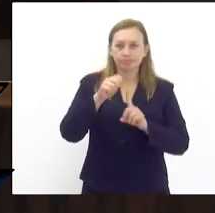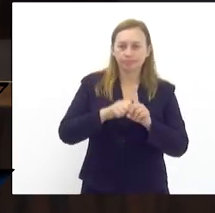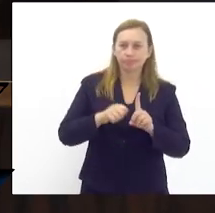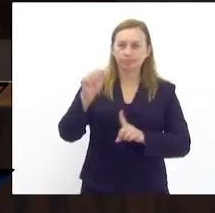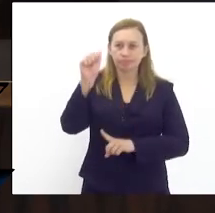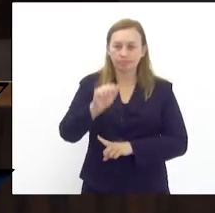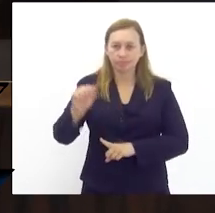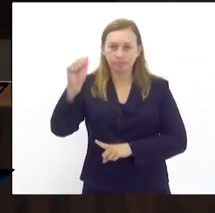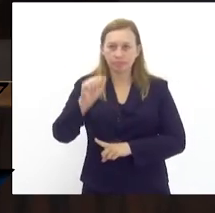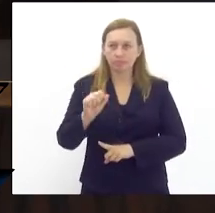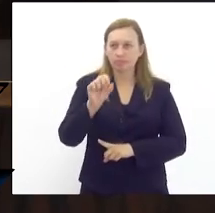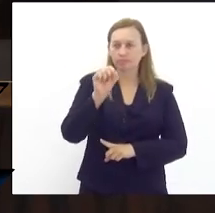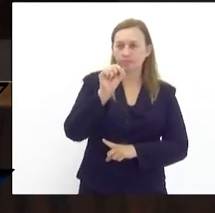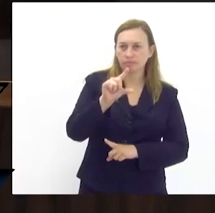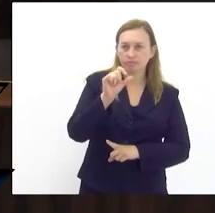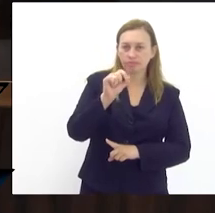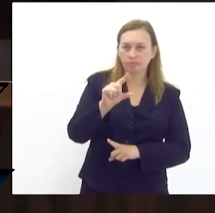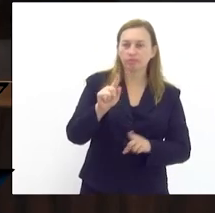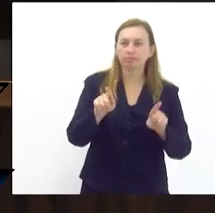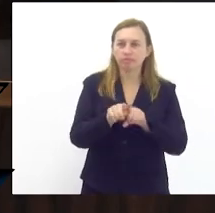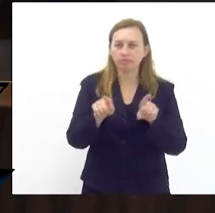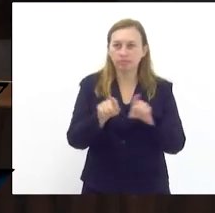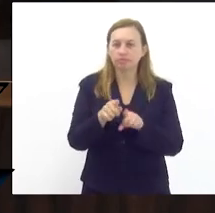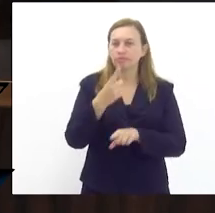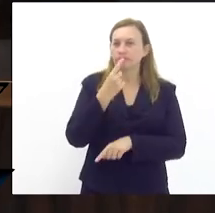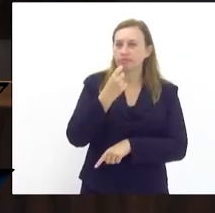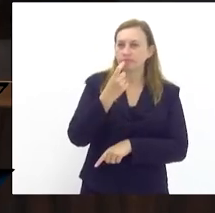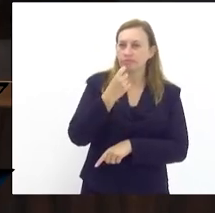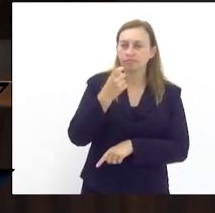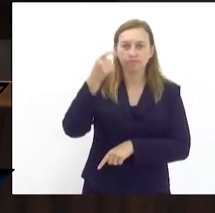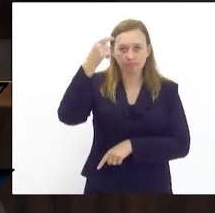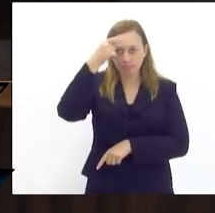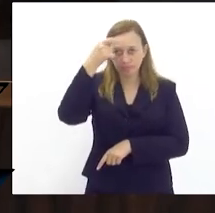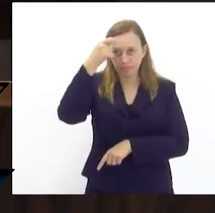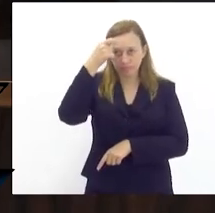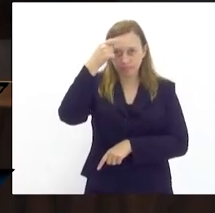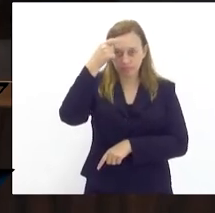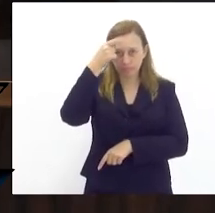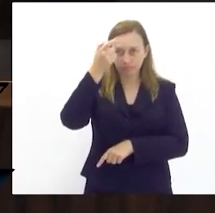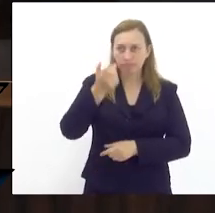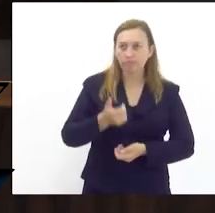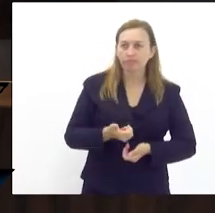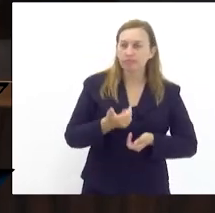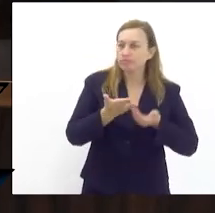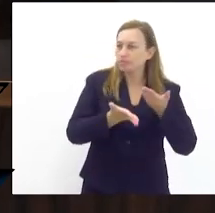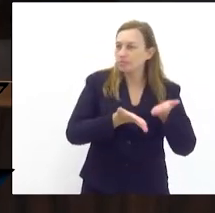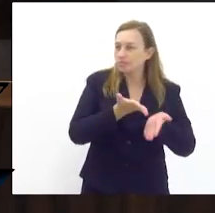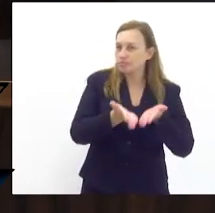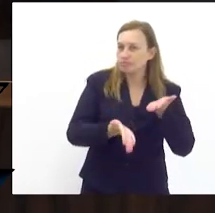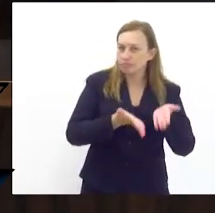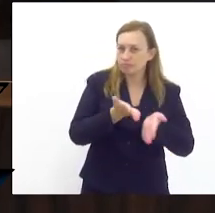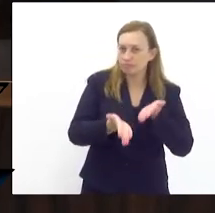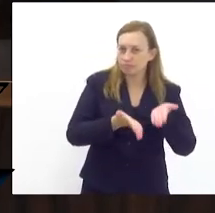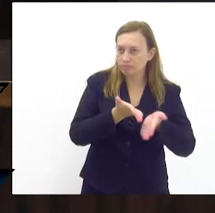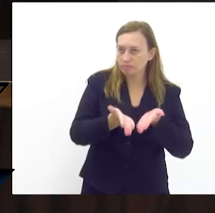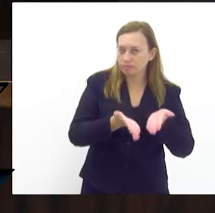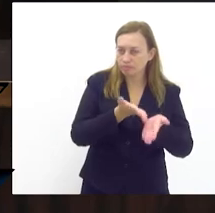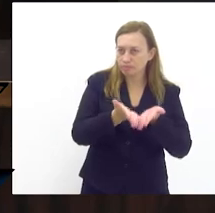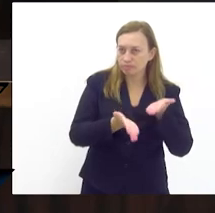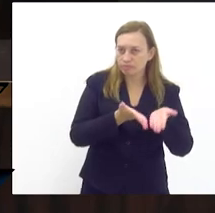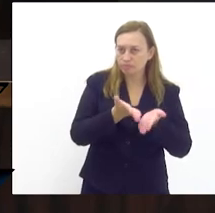vermelho de conscientização de cuidadosos previstos com